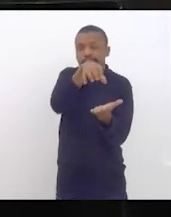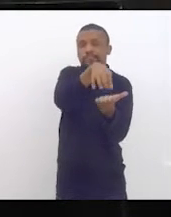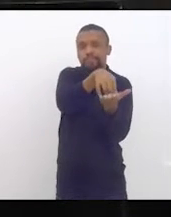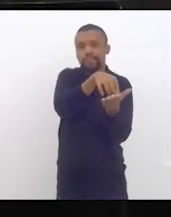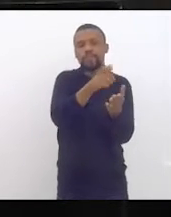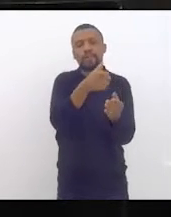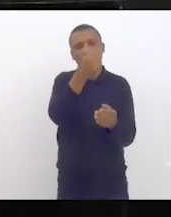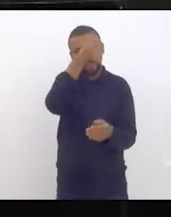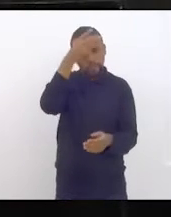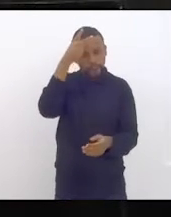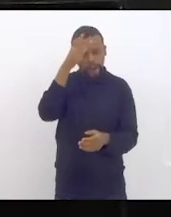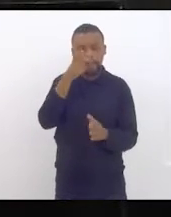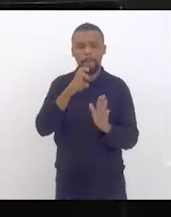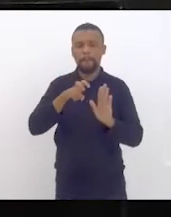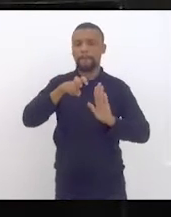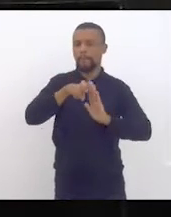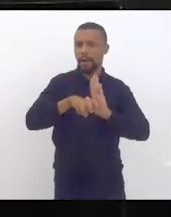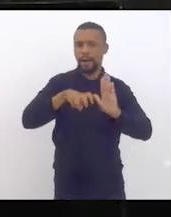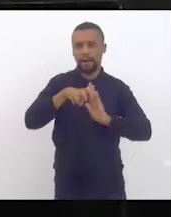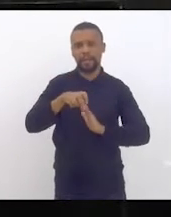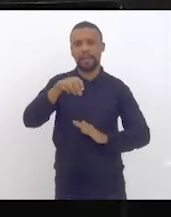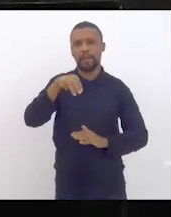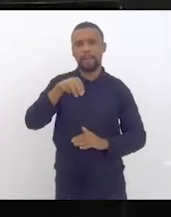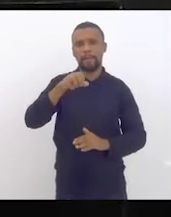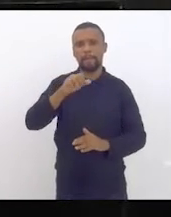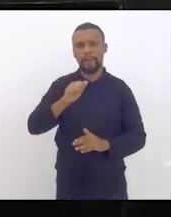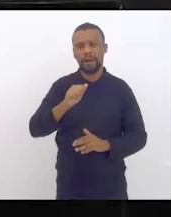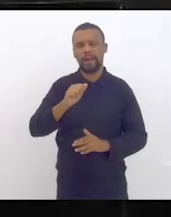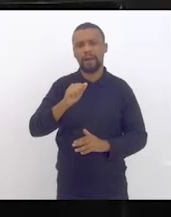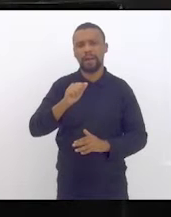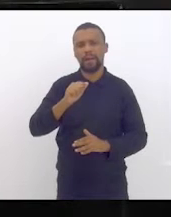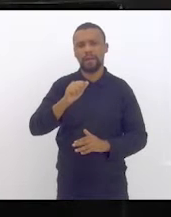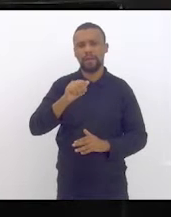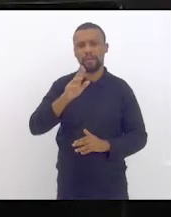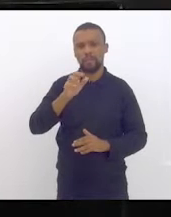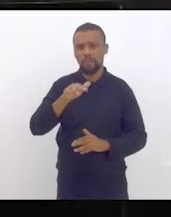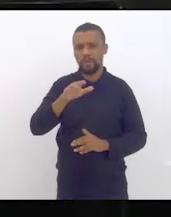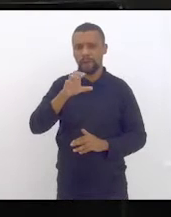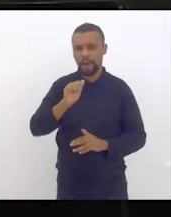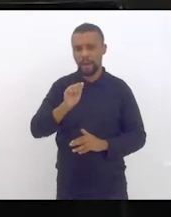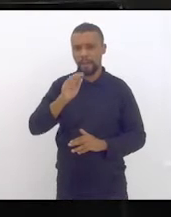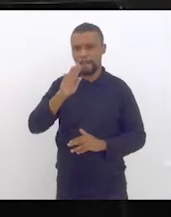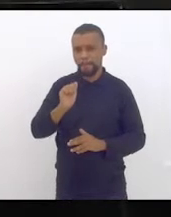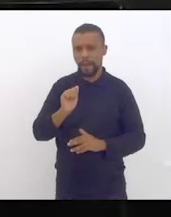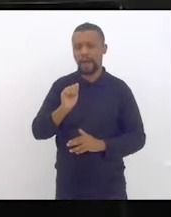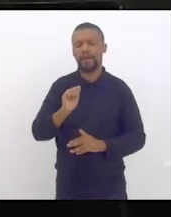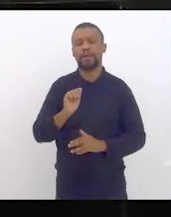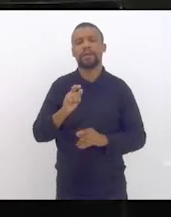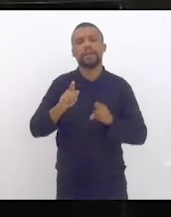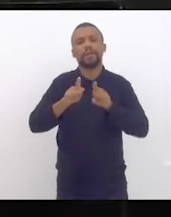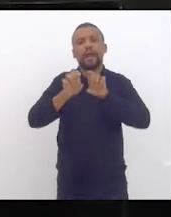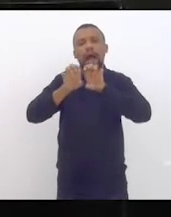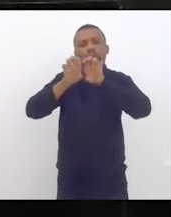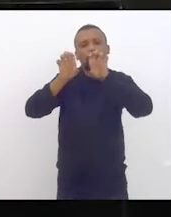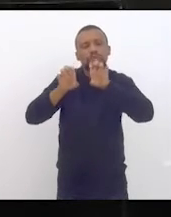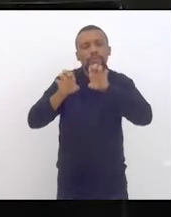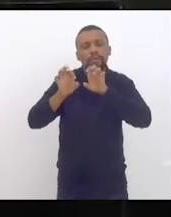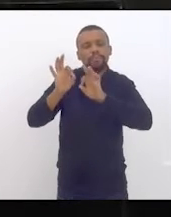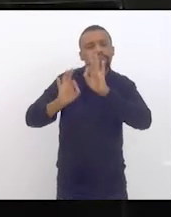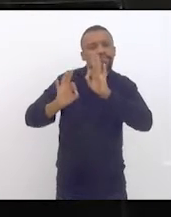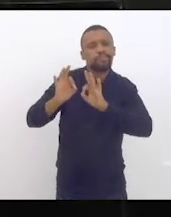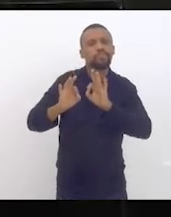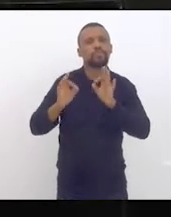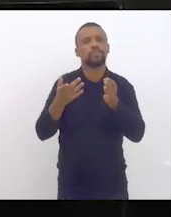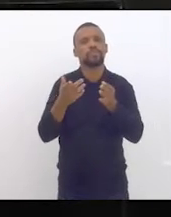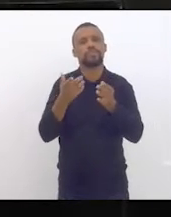bairro Parque Mambucaba que dista 50 km do centro da cidade a estruturação do Cerco